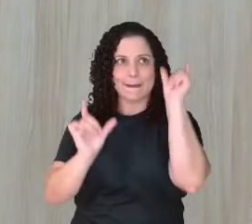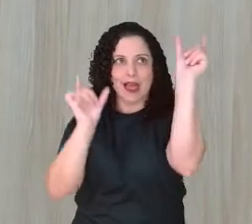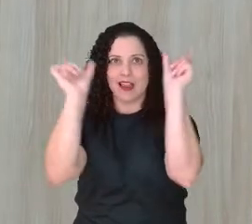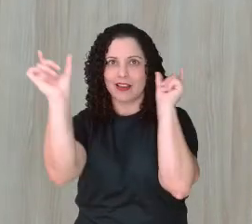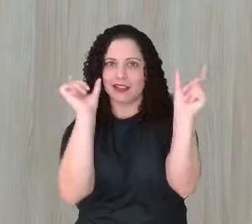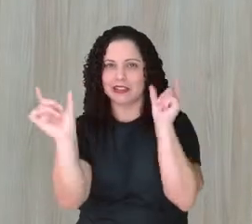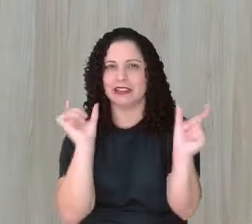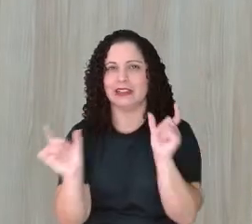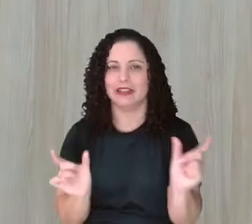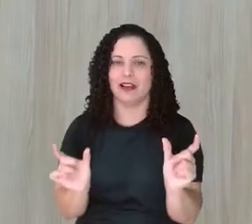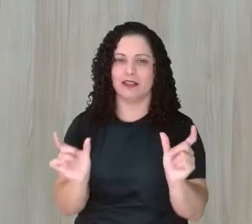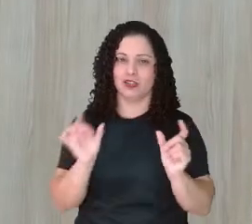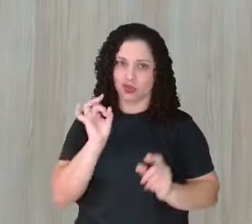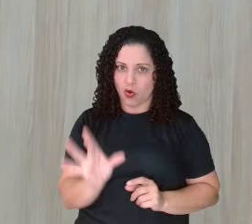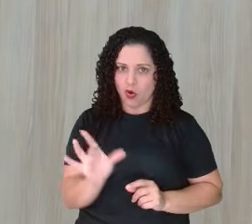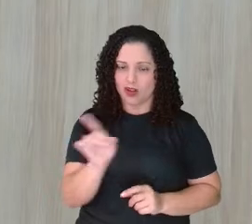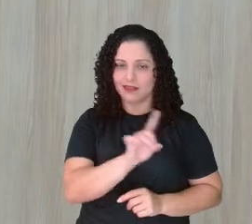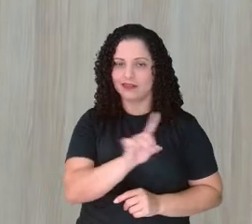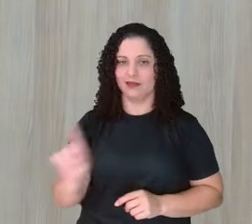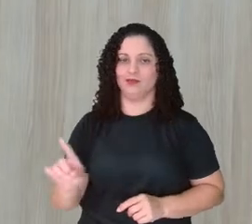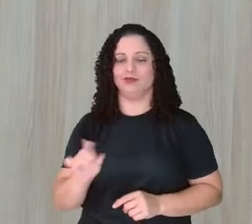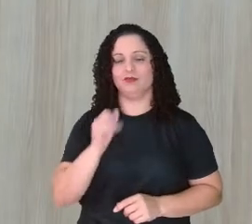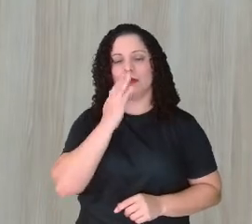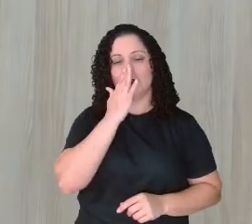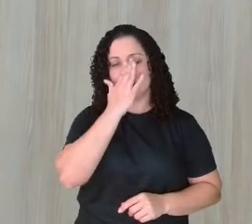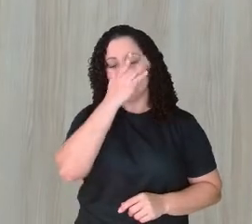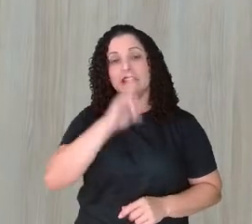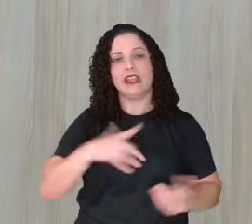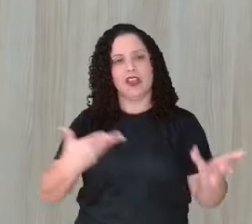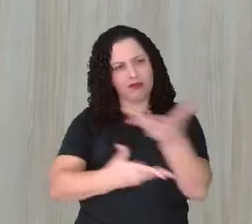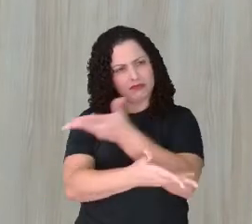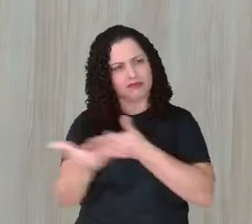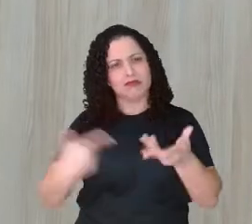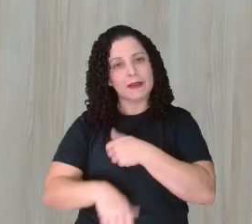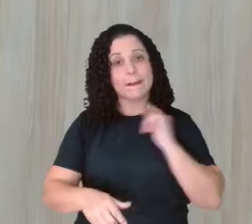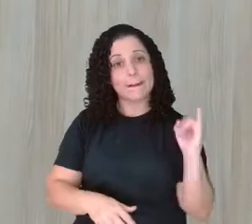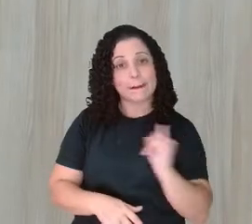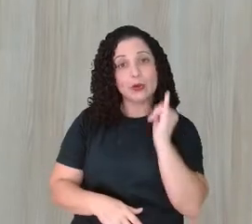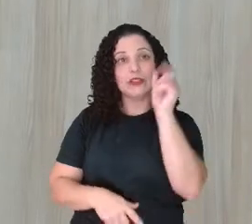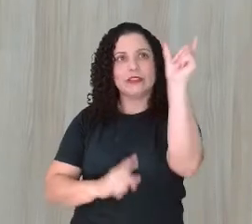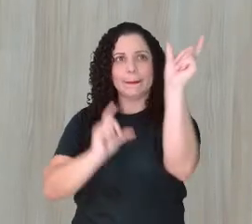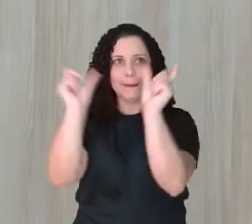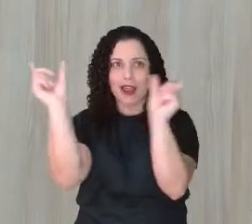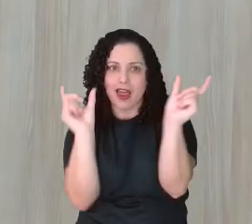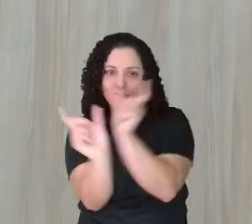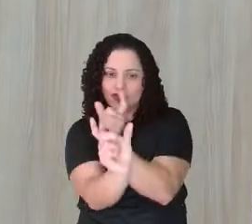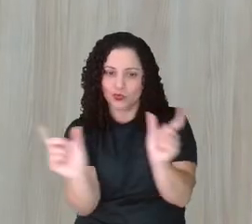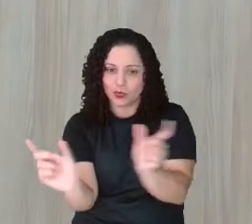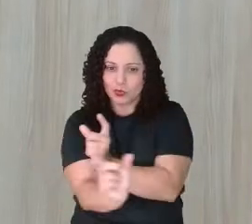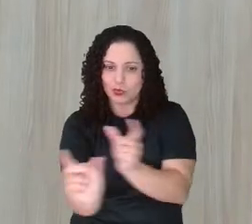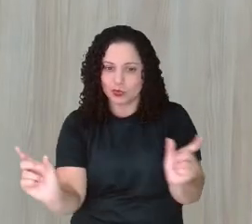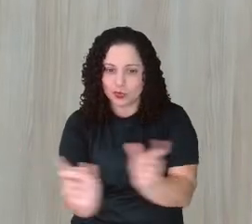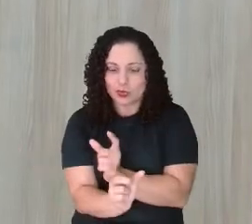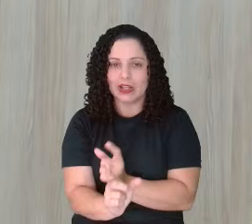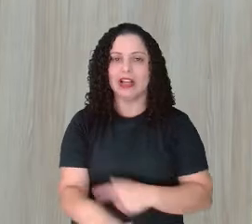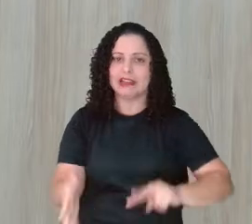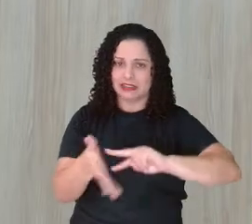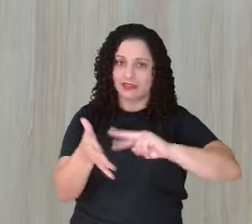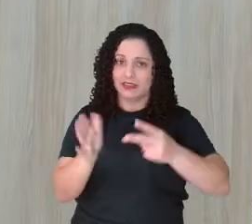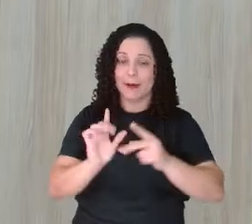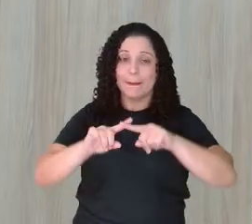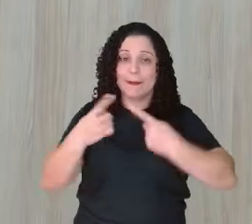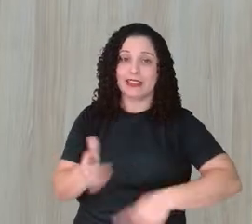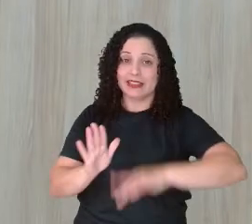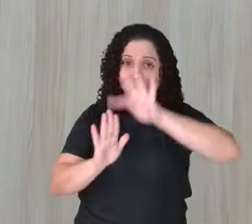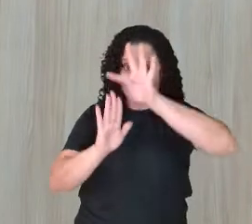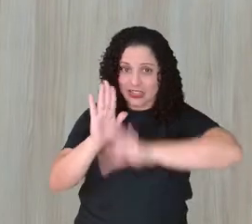palavras. É claro que essa definição traz aí o entrelaçamento de palavras que juntas produzem sentido. Mas texto